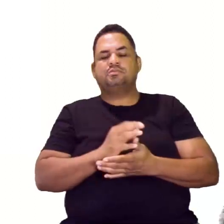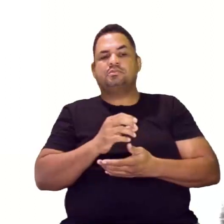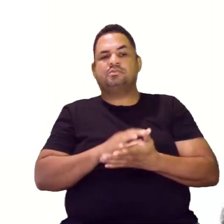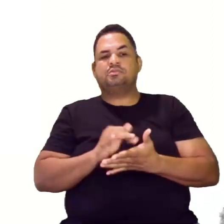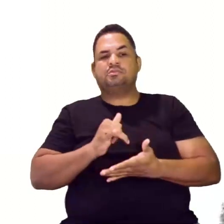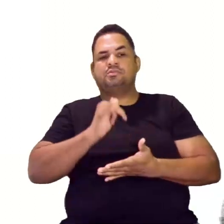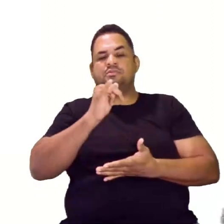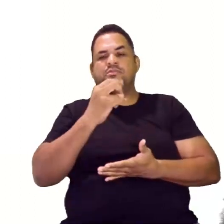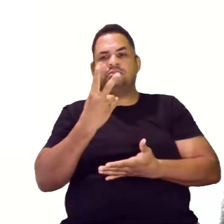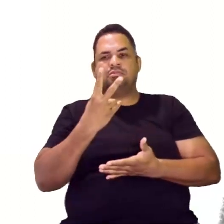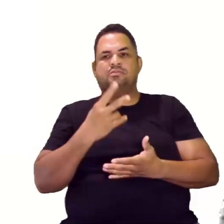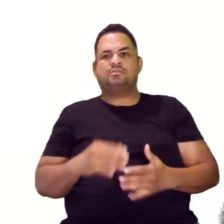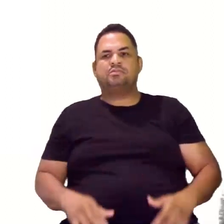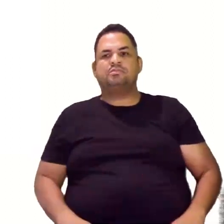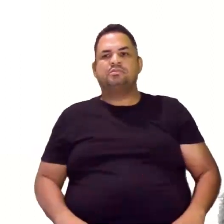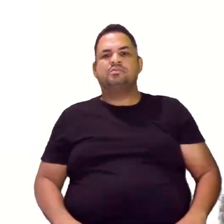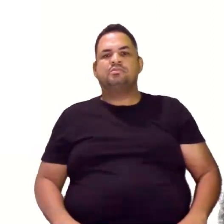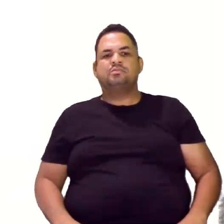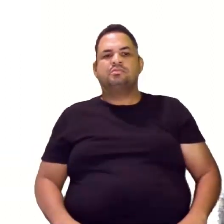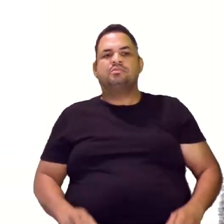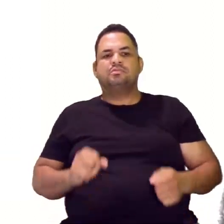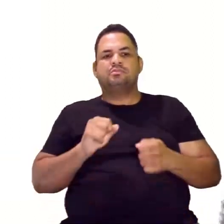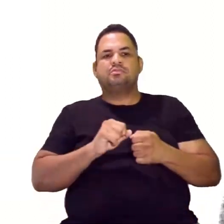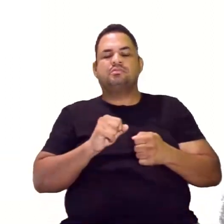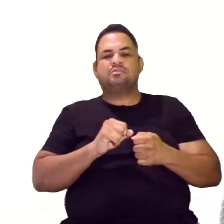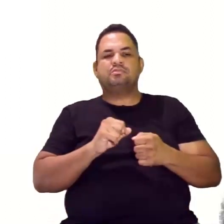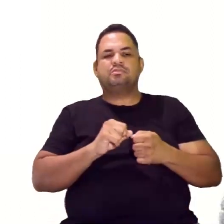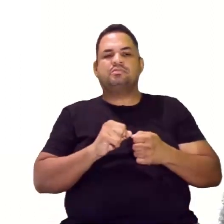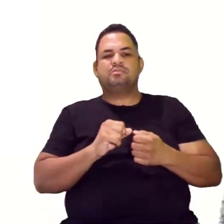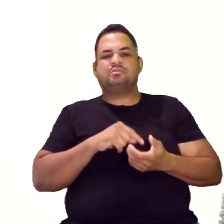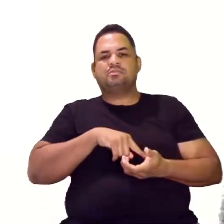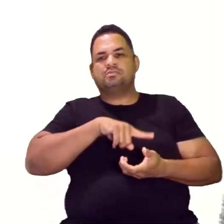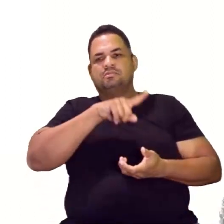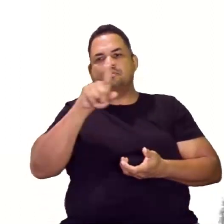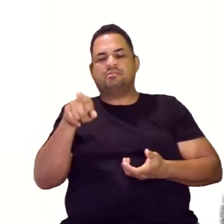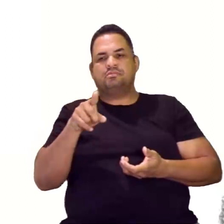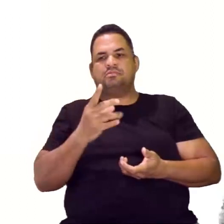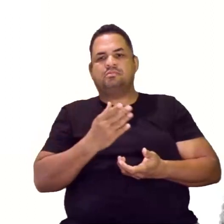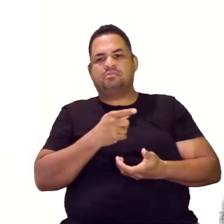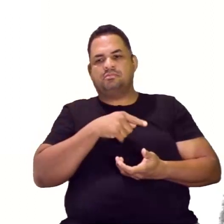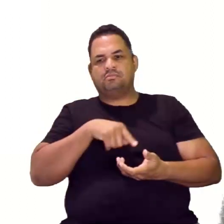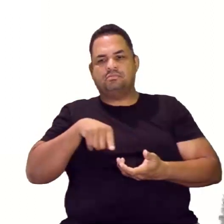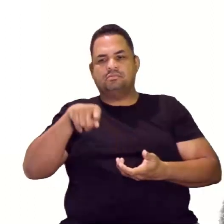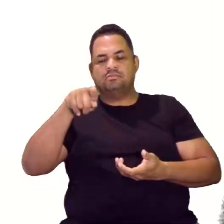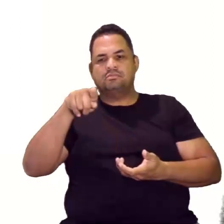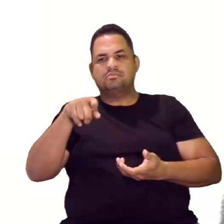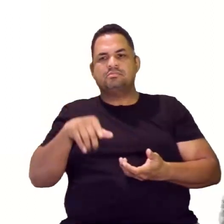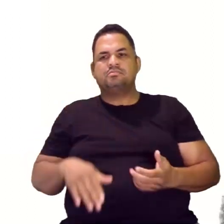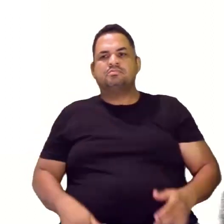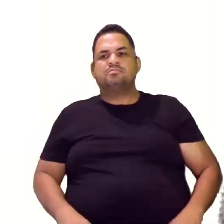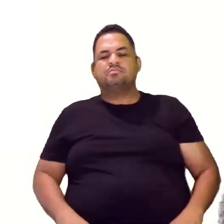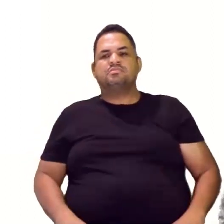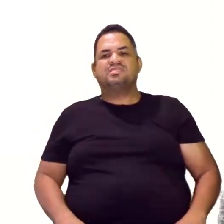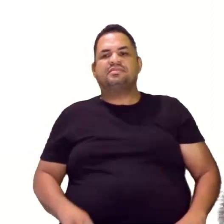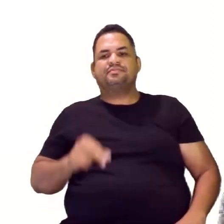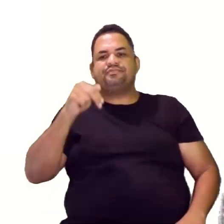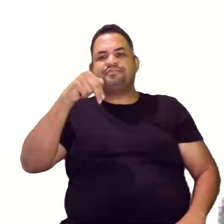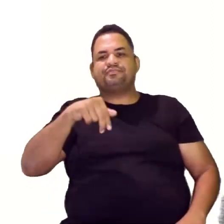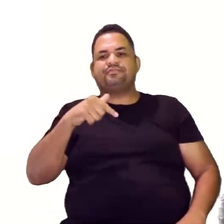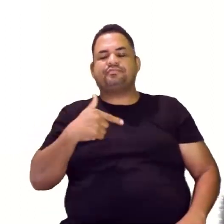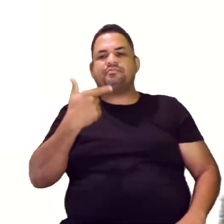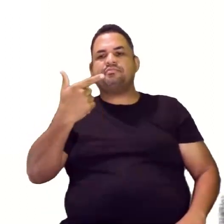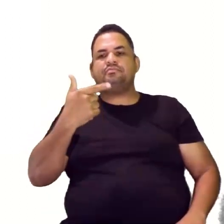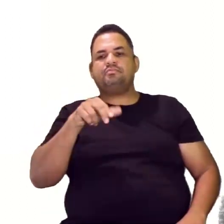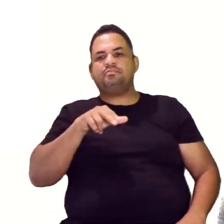Y, que é? Que é 2. Ah, então fazendo o nosso giro aqui, a gente tem esse elevado a esse igual a esse? Isso, N então, ao quadrado. N